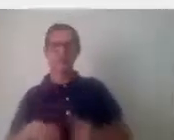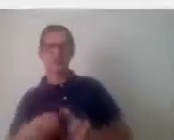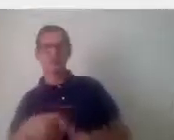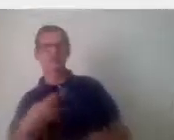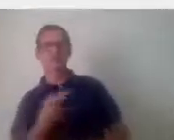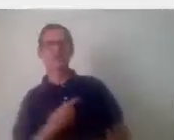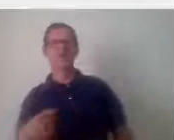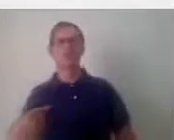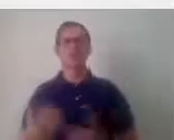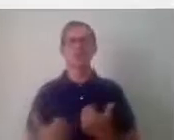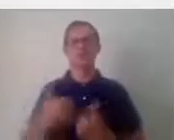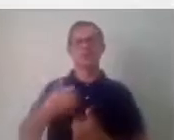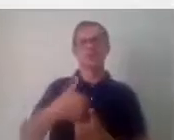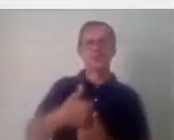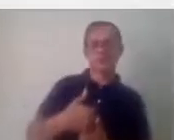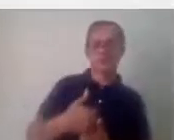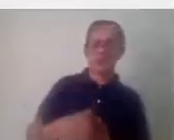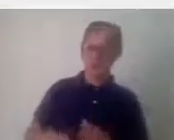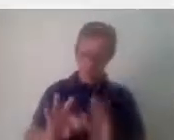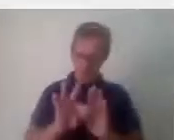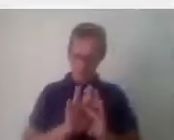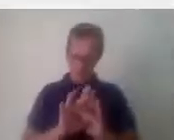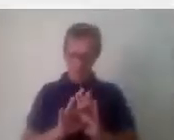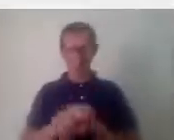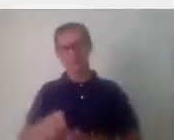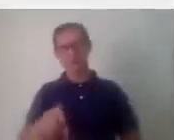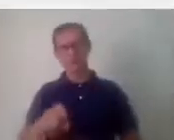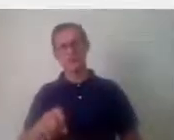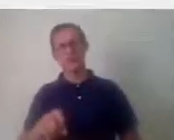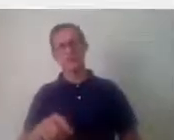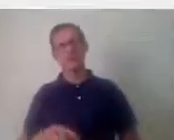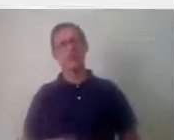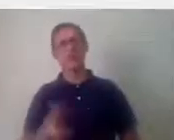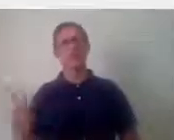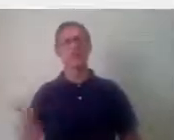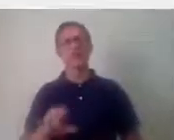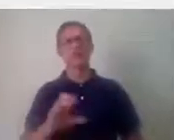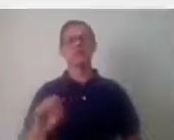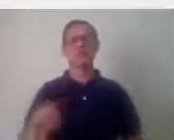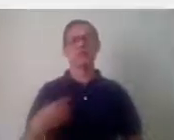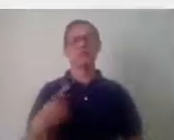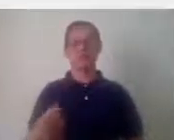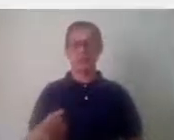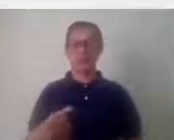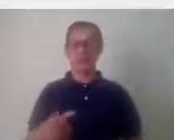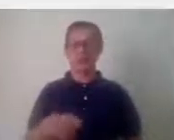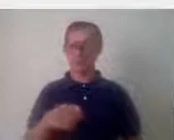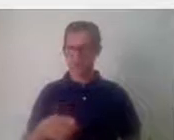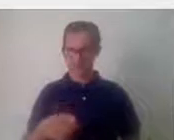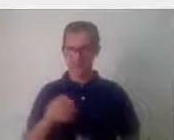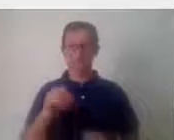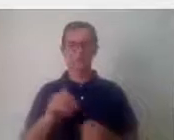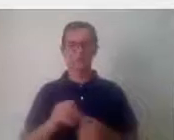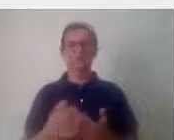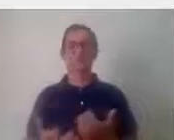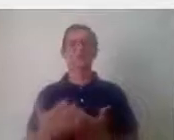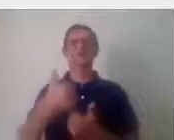gente substitui no lugar do x o valor 0 e 1. Quando você for fazer